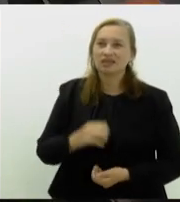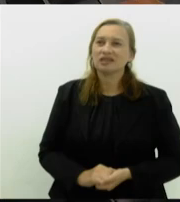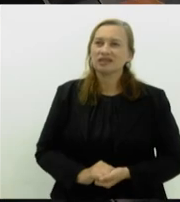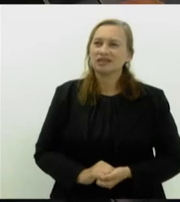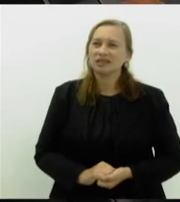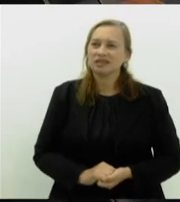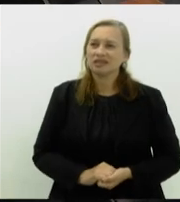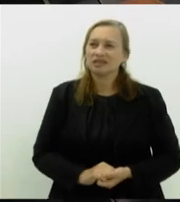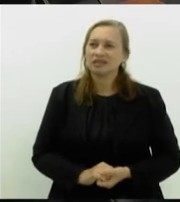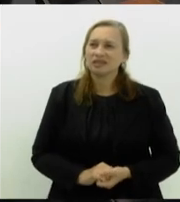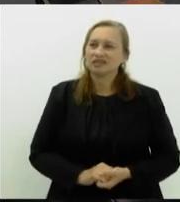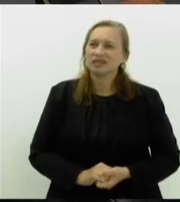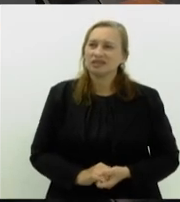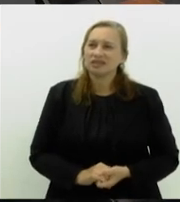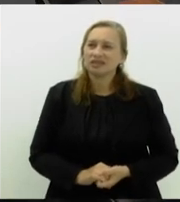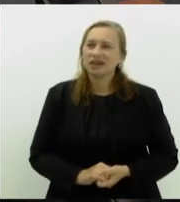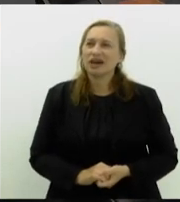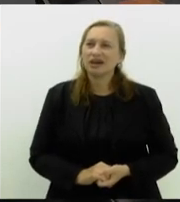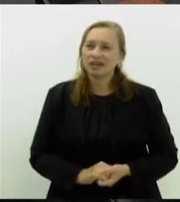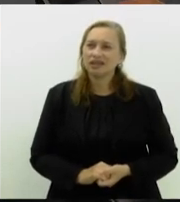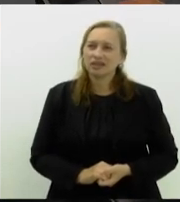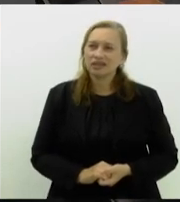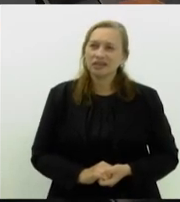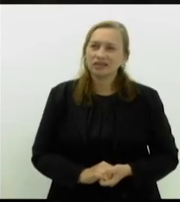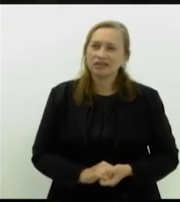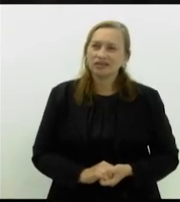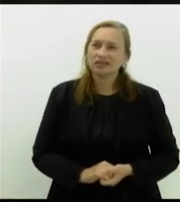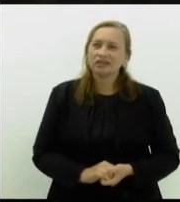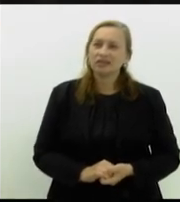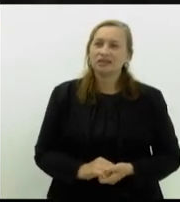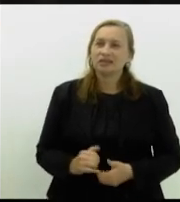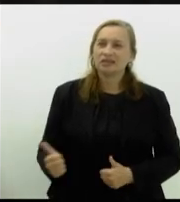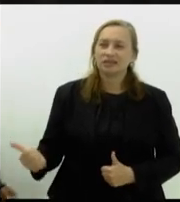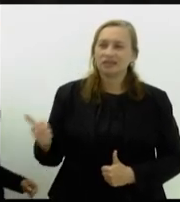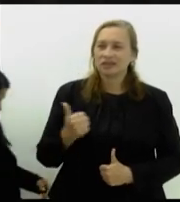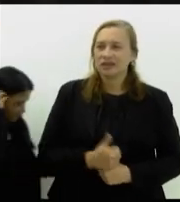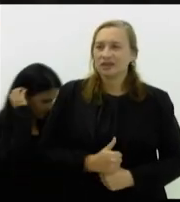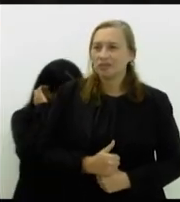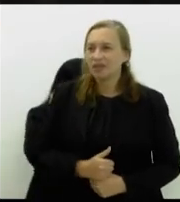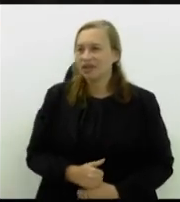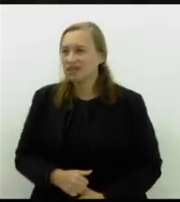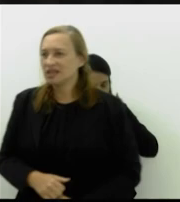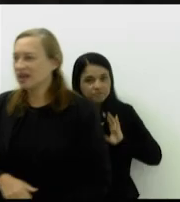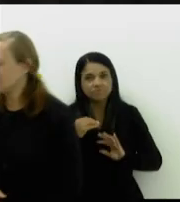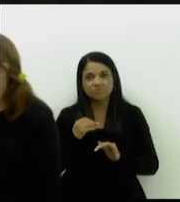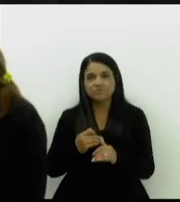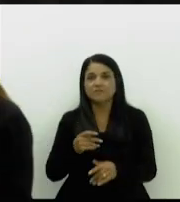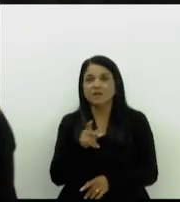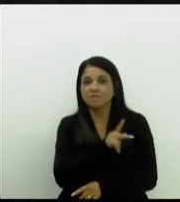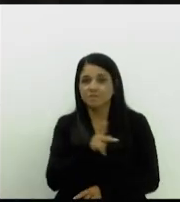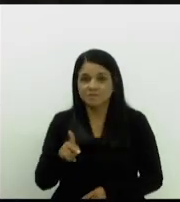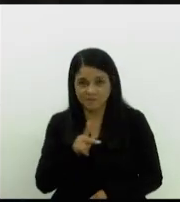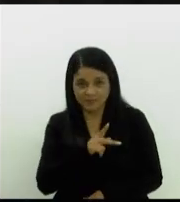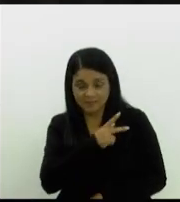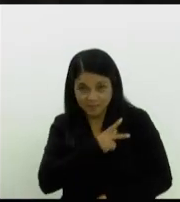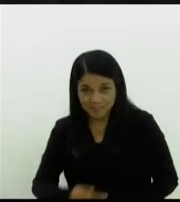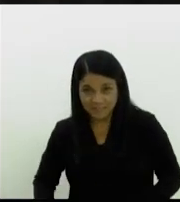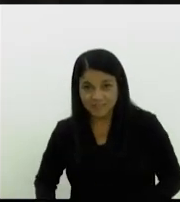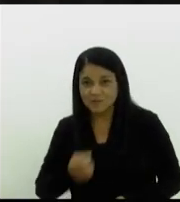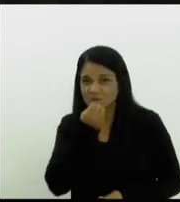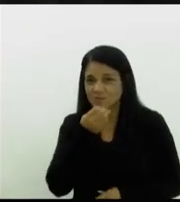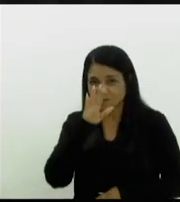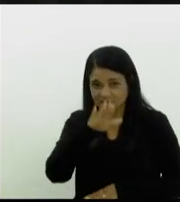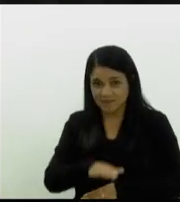Senhor presidente, deputados e deputadas que nos acompanham, estudantes do PH, aqueles que nos acompanham aqui pela